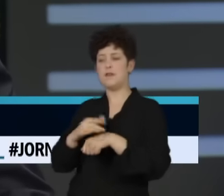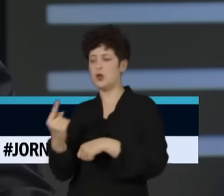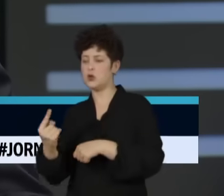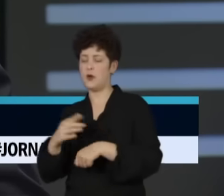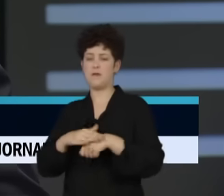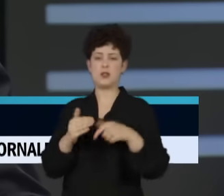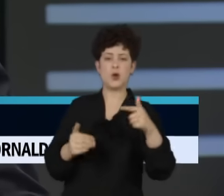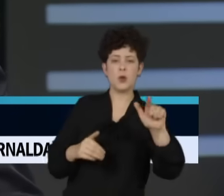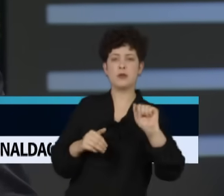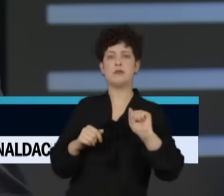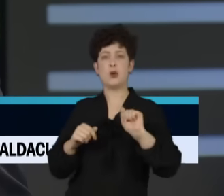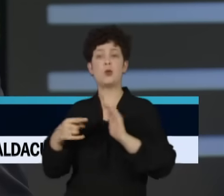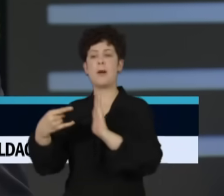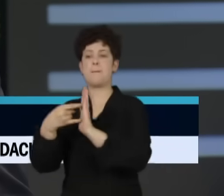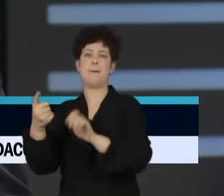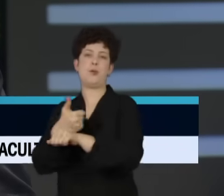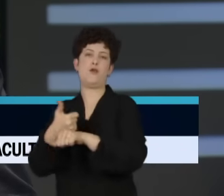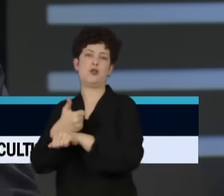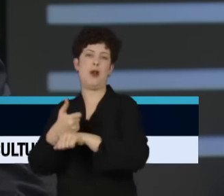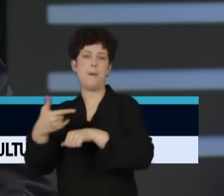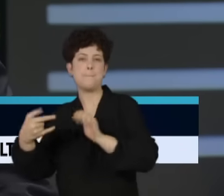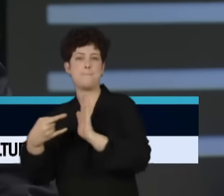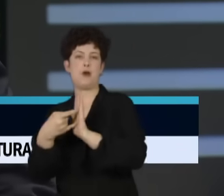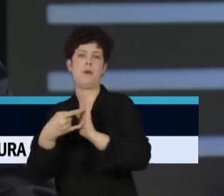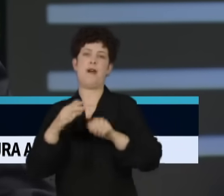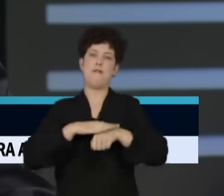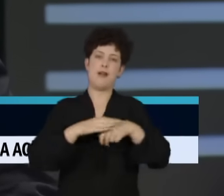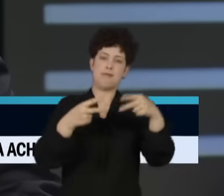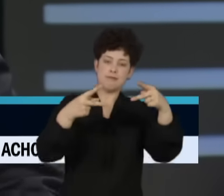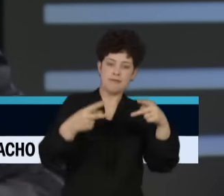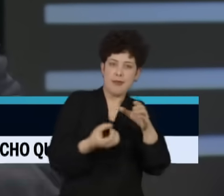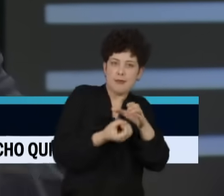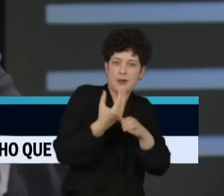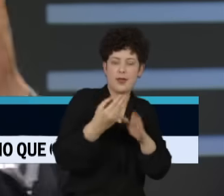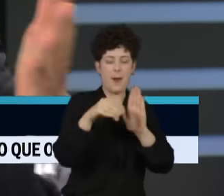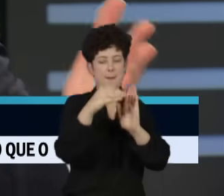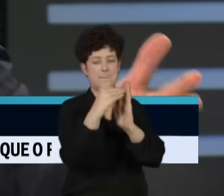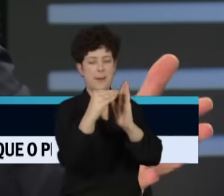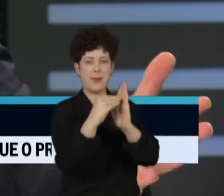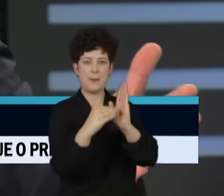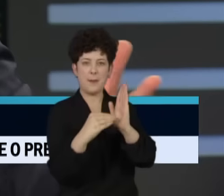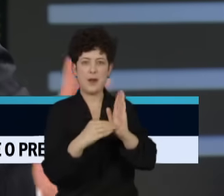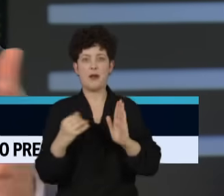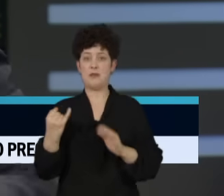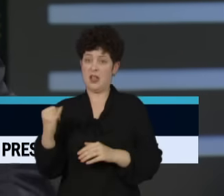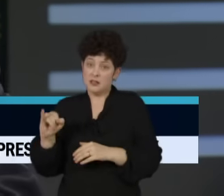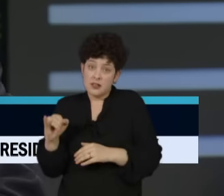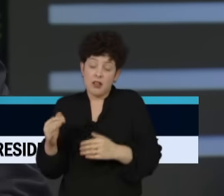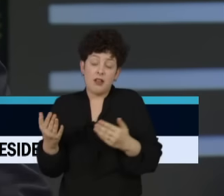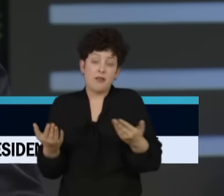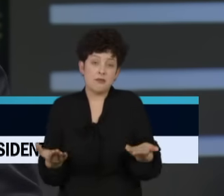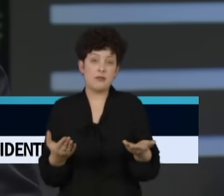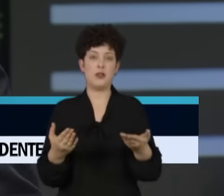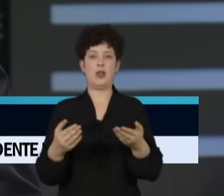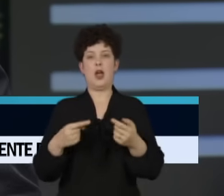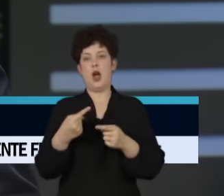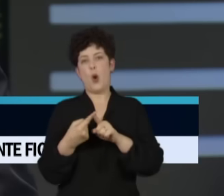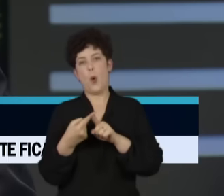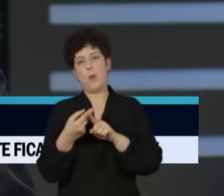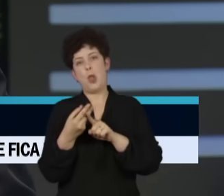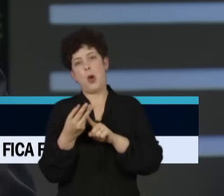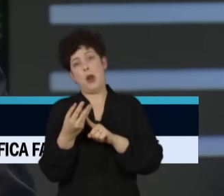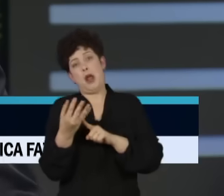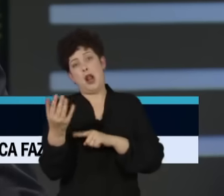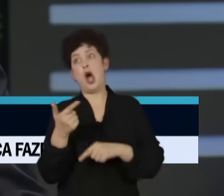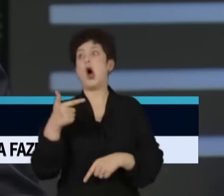tende mesmo de software são os programadores. Agora, se estão passando aí por n eh verificações, né, por